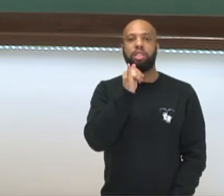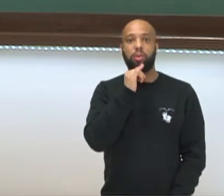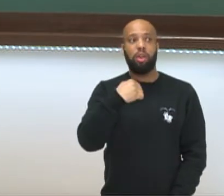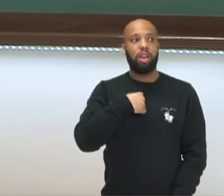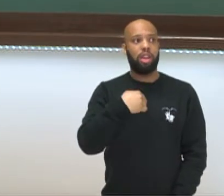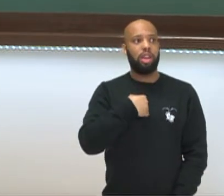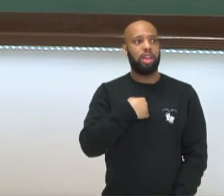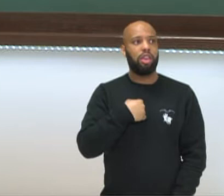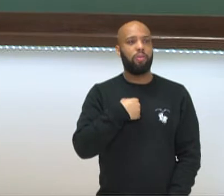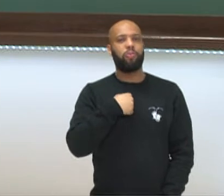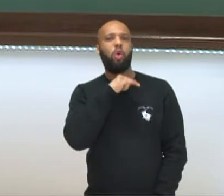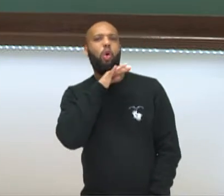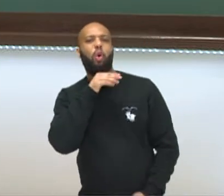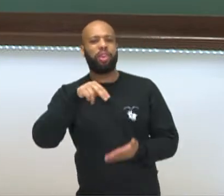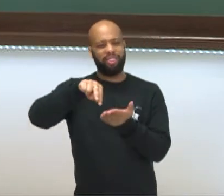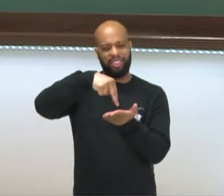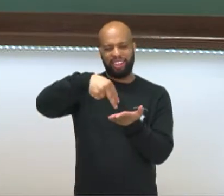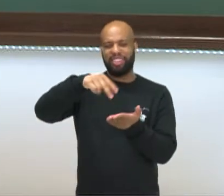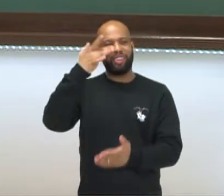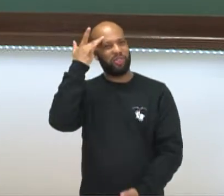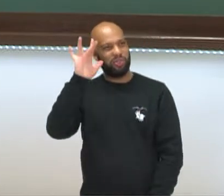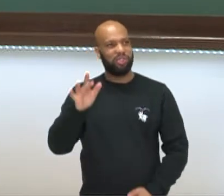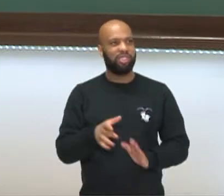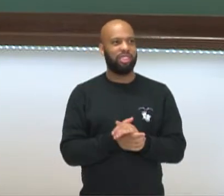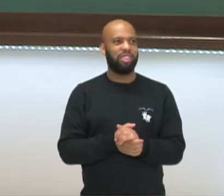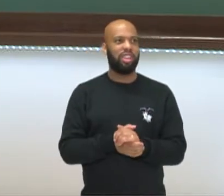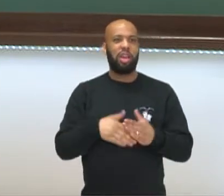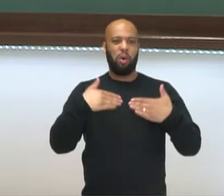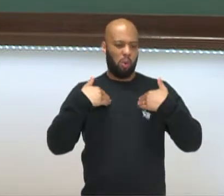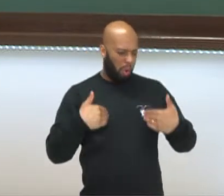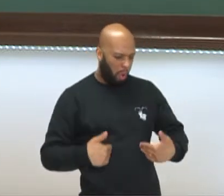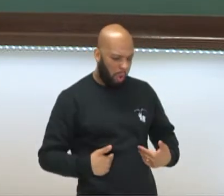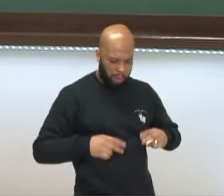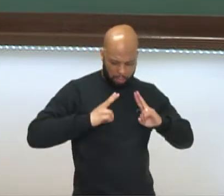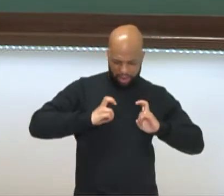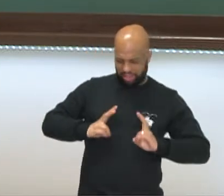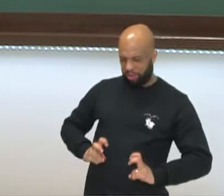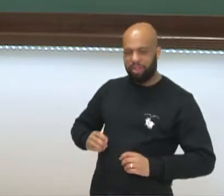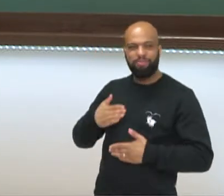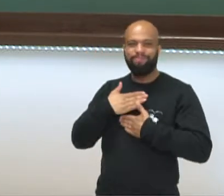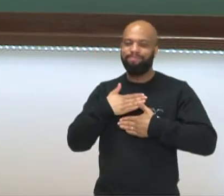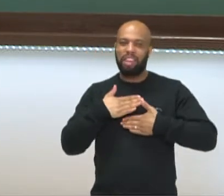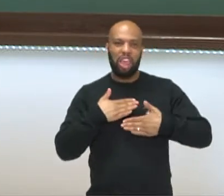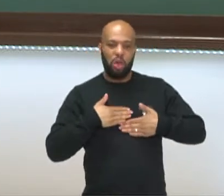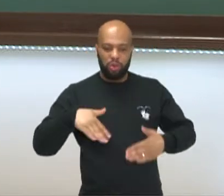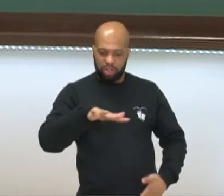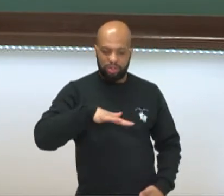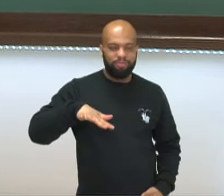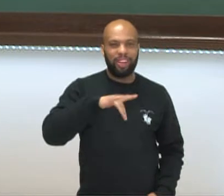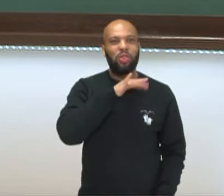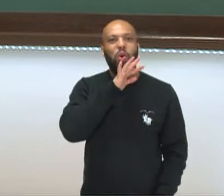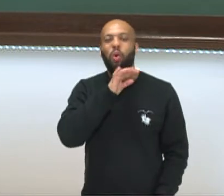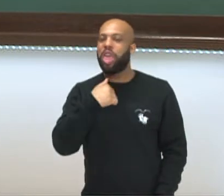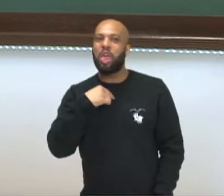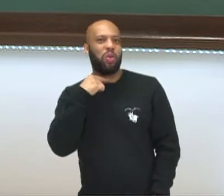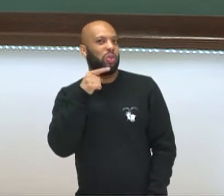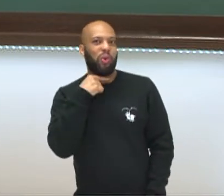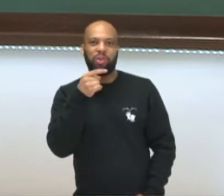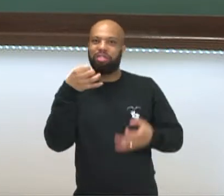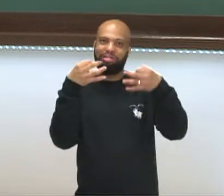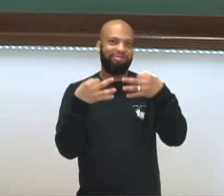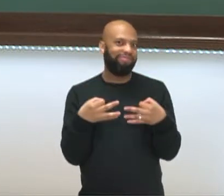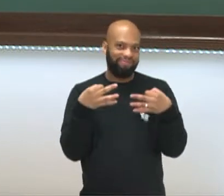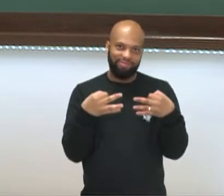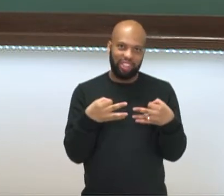sou muito ruim para dançar. A minha noção corporal de espaço, a noção